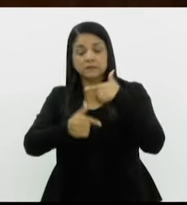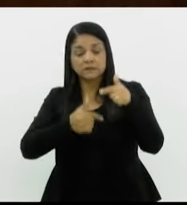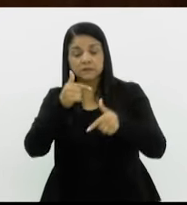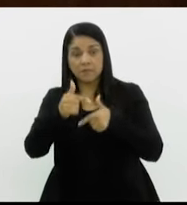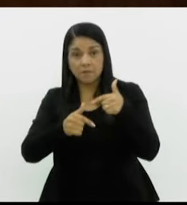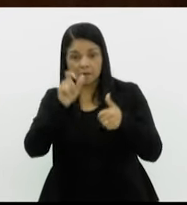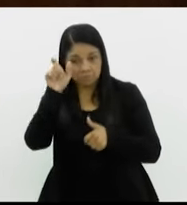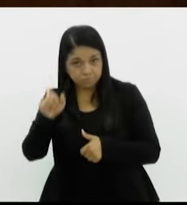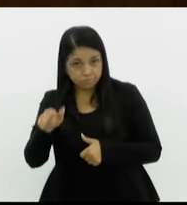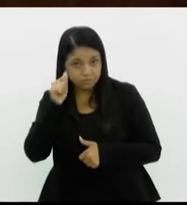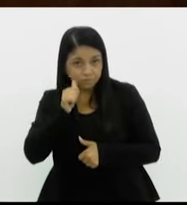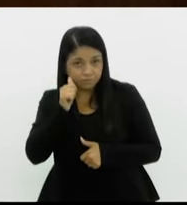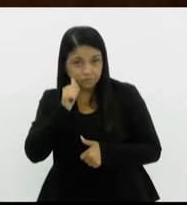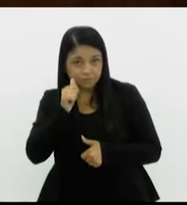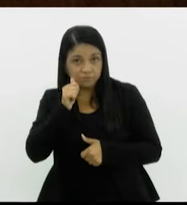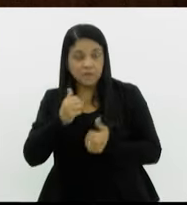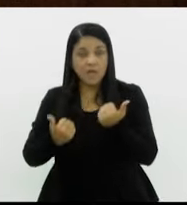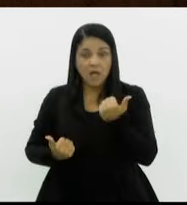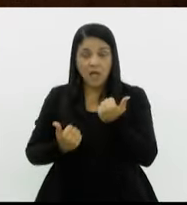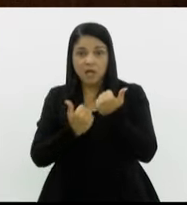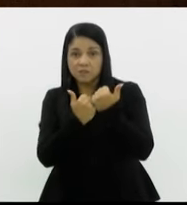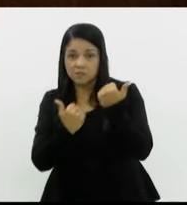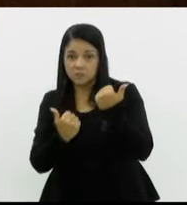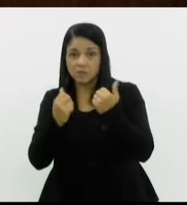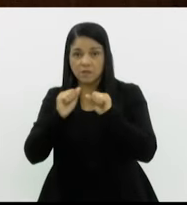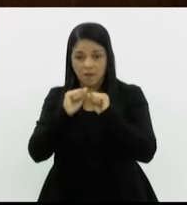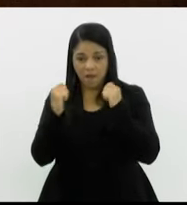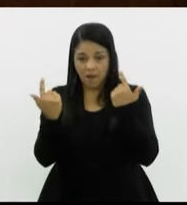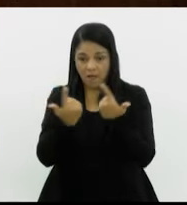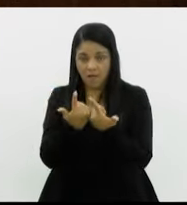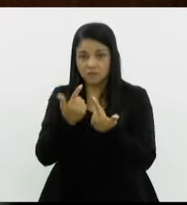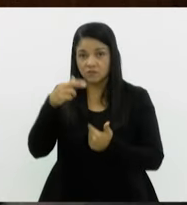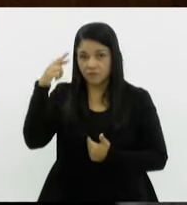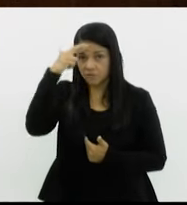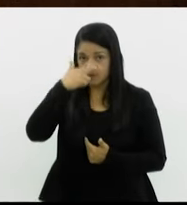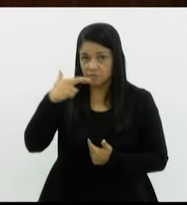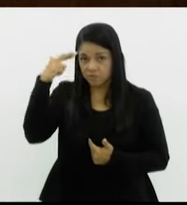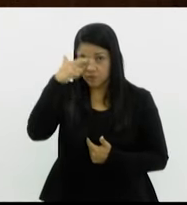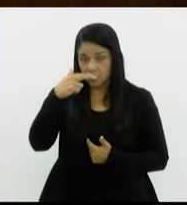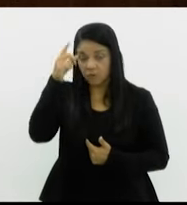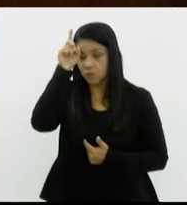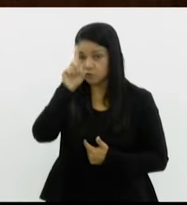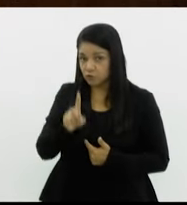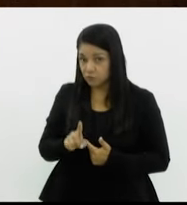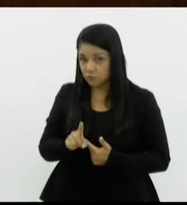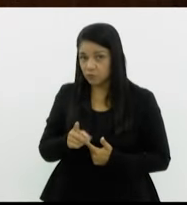na assessoria fiscal da Alerj como uma das diretoras.